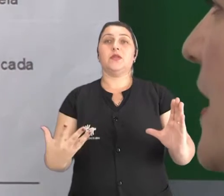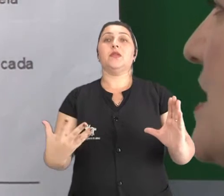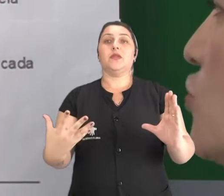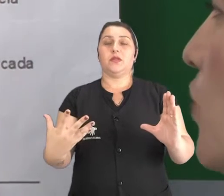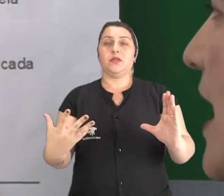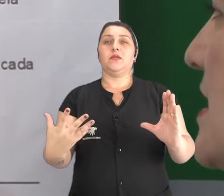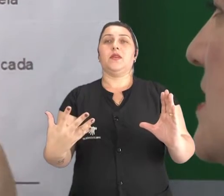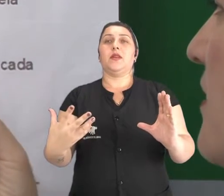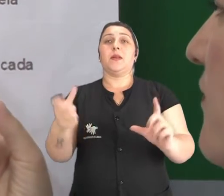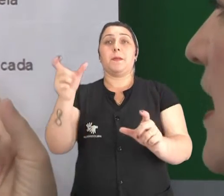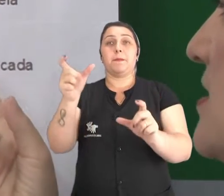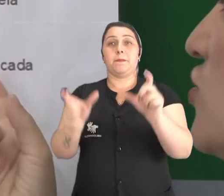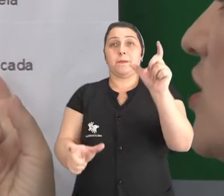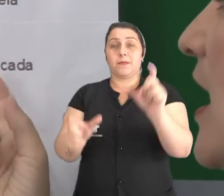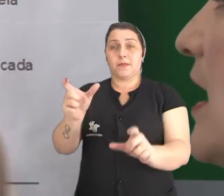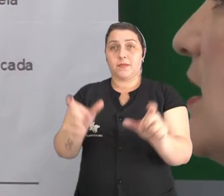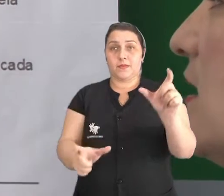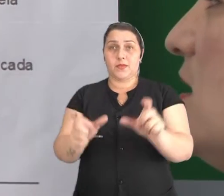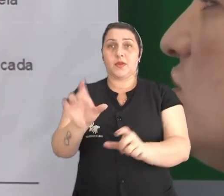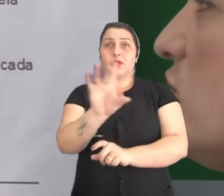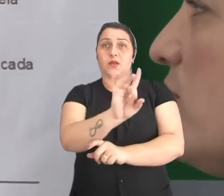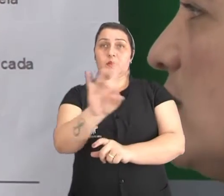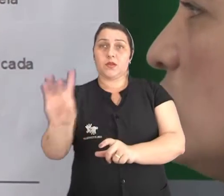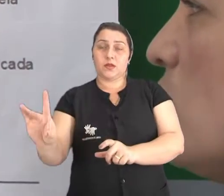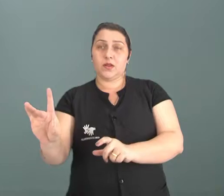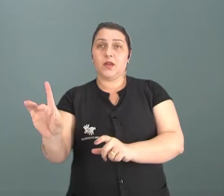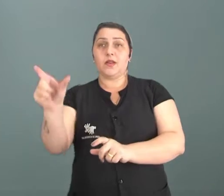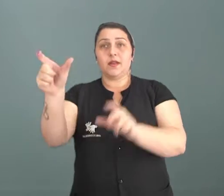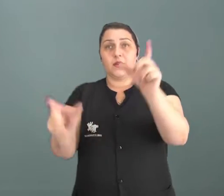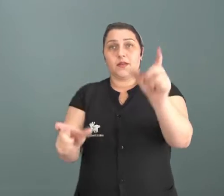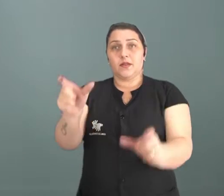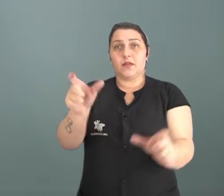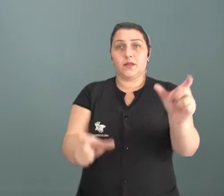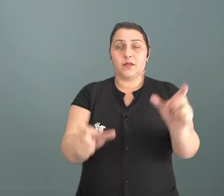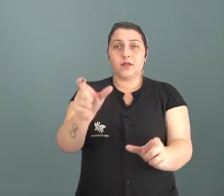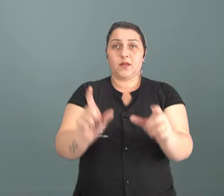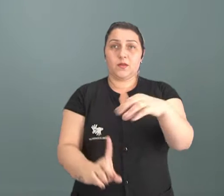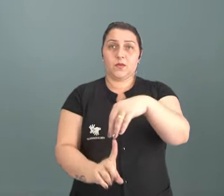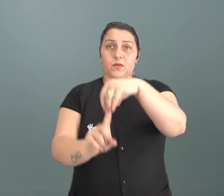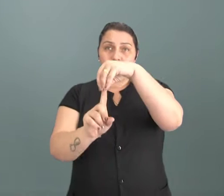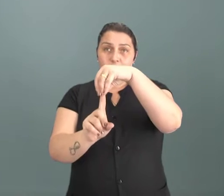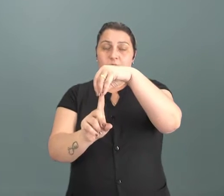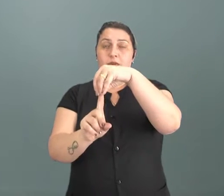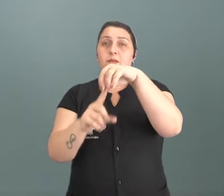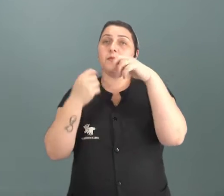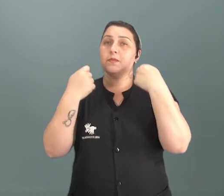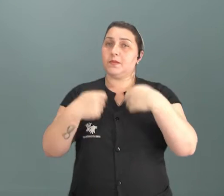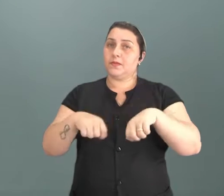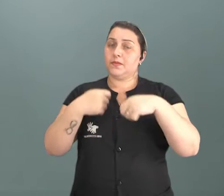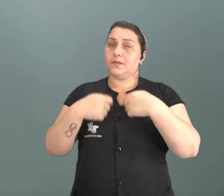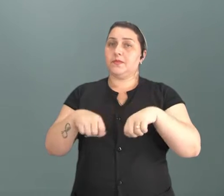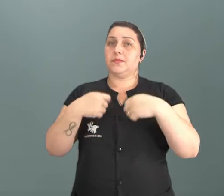características pessoais que fazem de cada indivíduo um ser único e que deve se